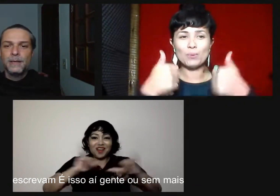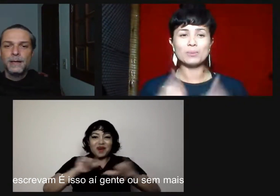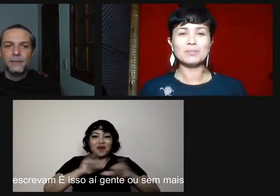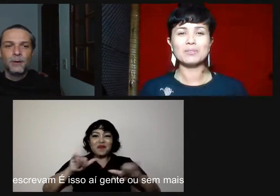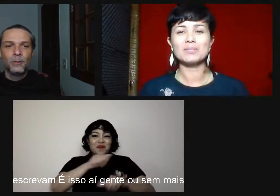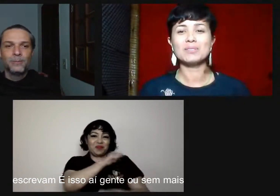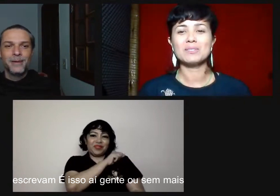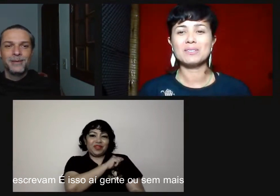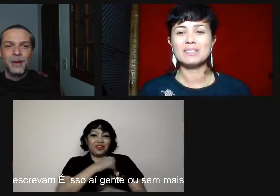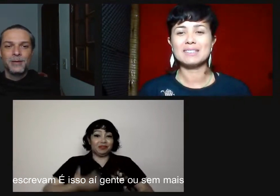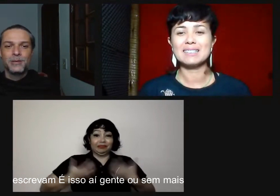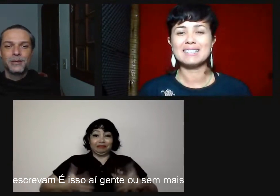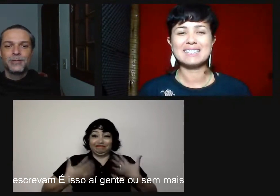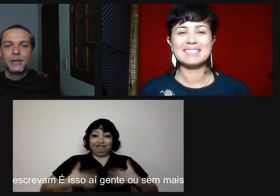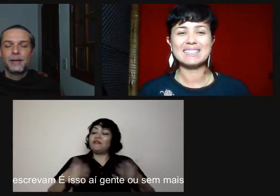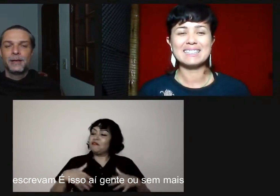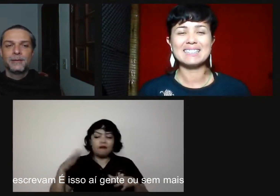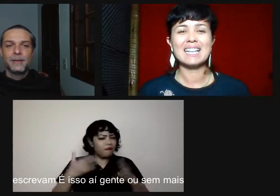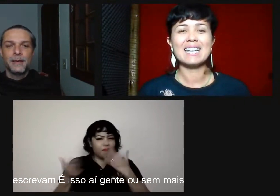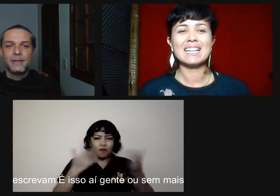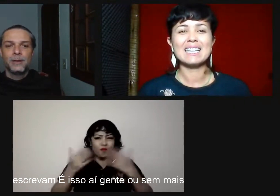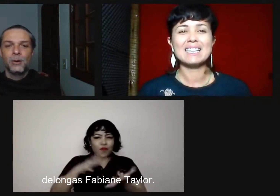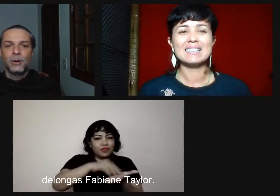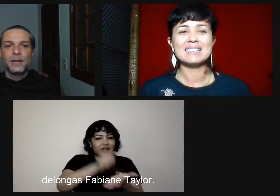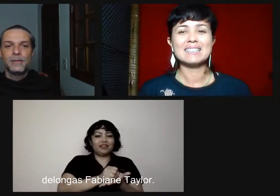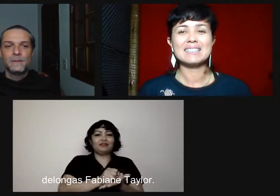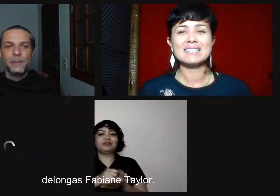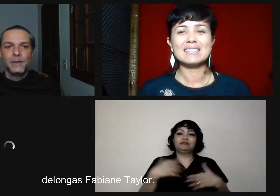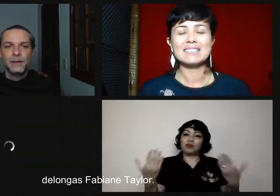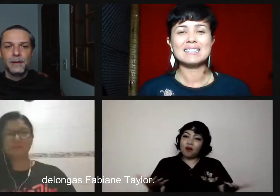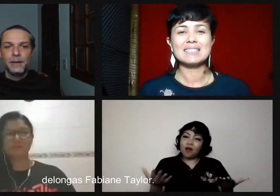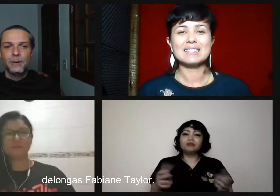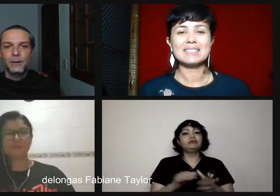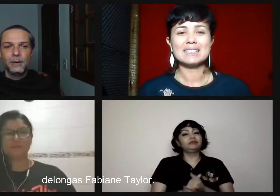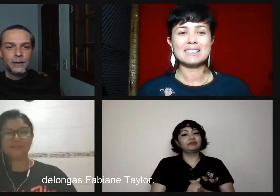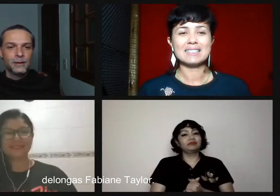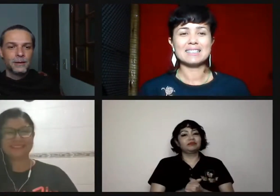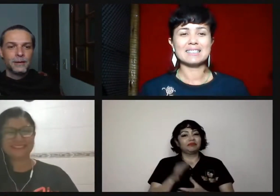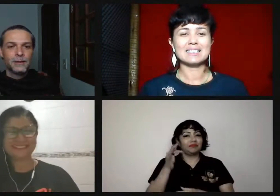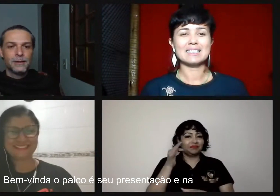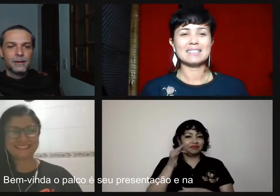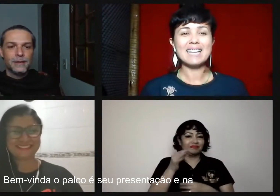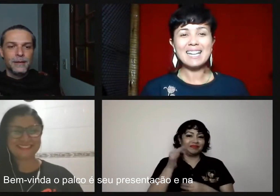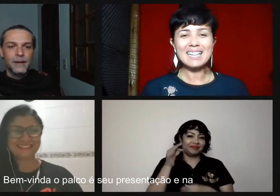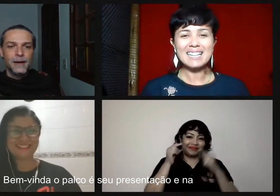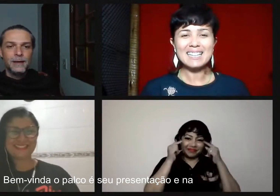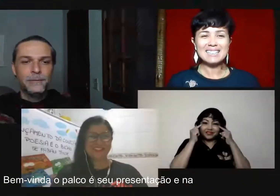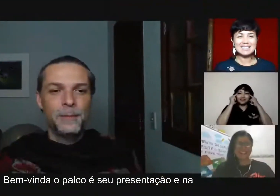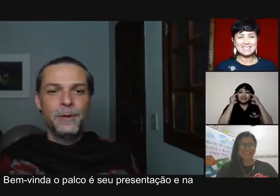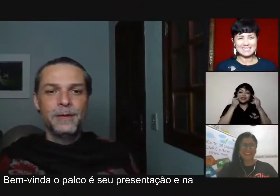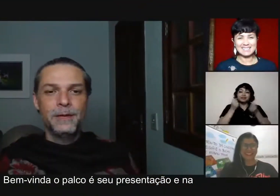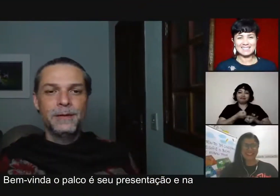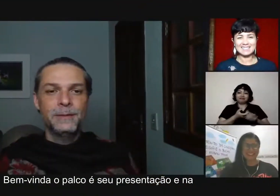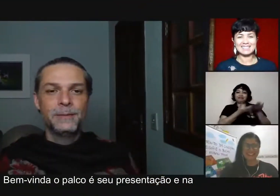bom, escrevam. É isso aí, gente. Não sem mais delongas, Fabiane Taylor. E